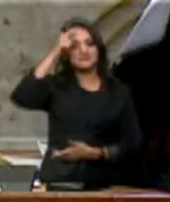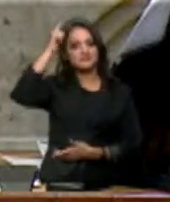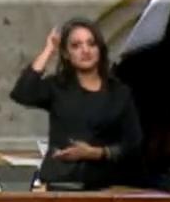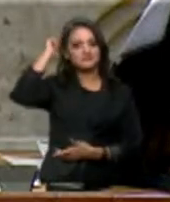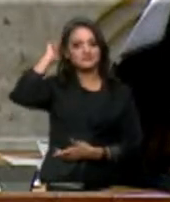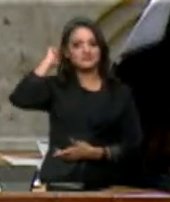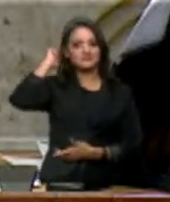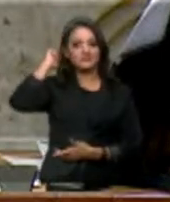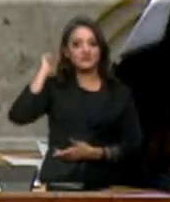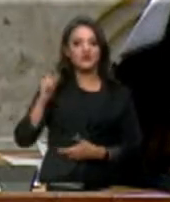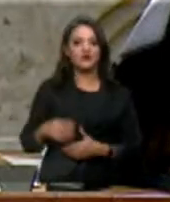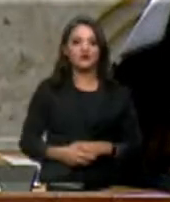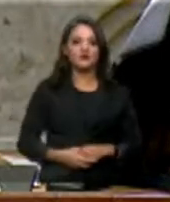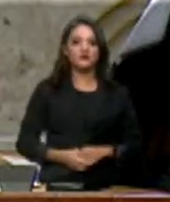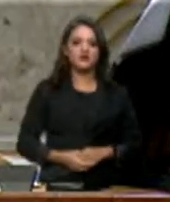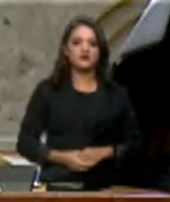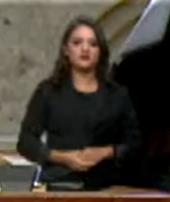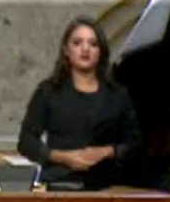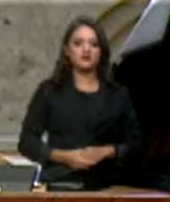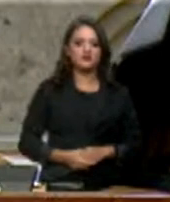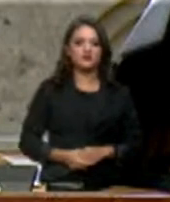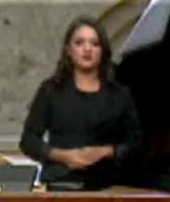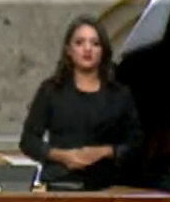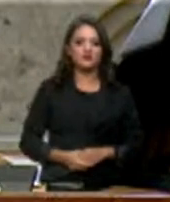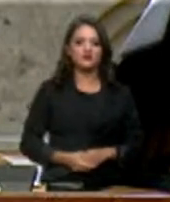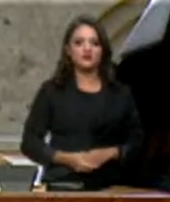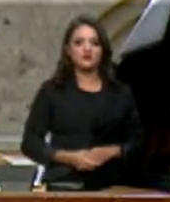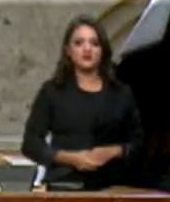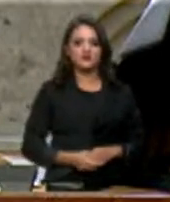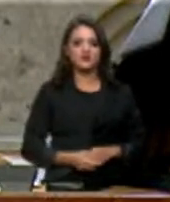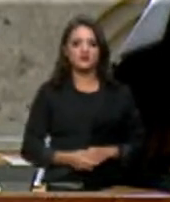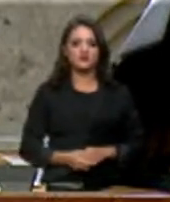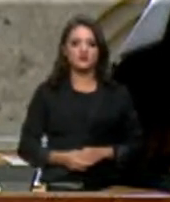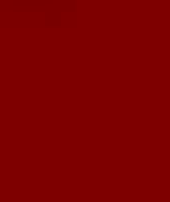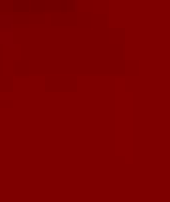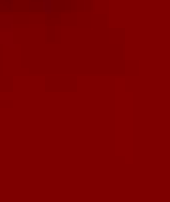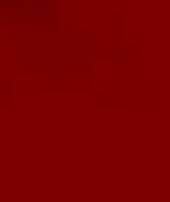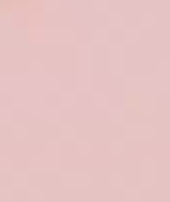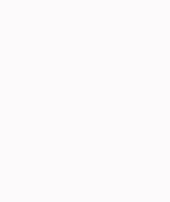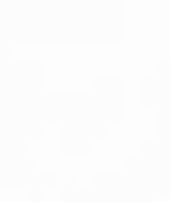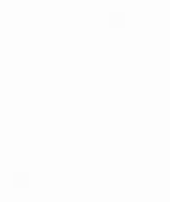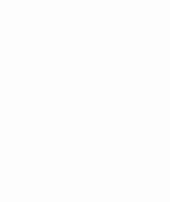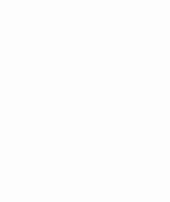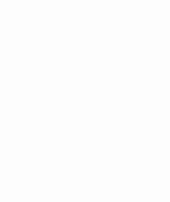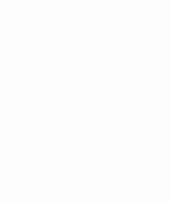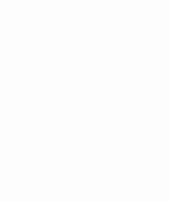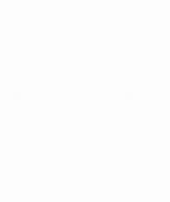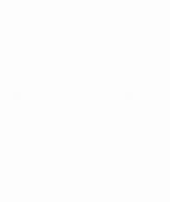levantada pelo ministro Alexandre de Moraes.